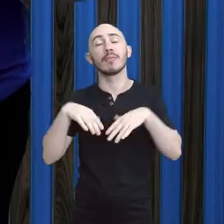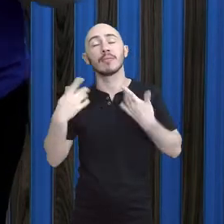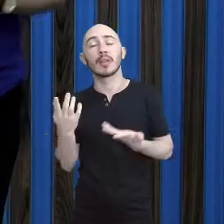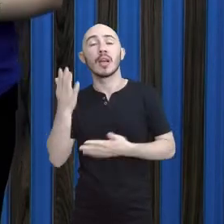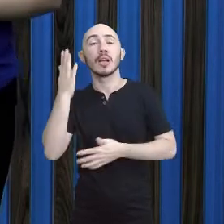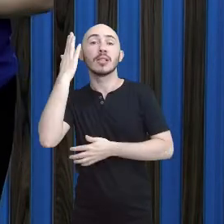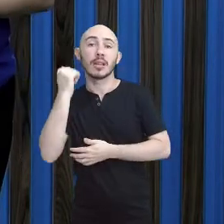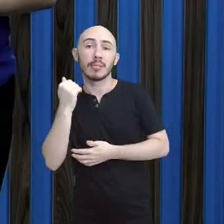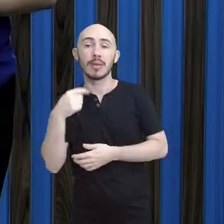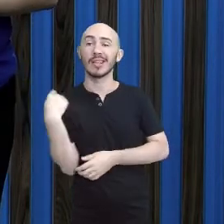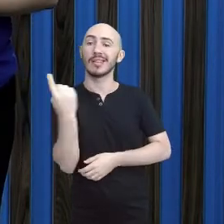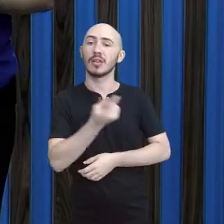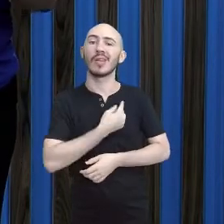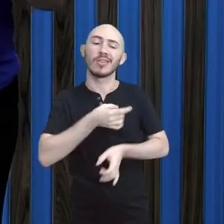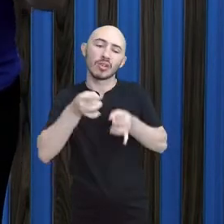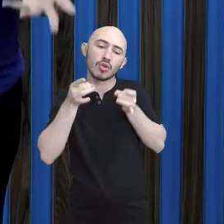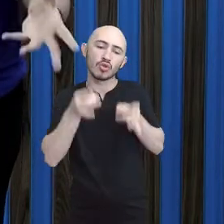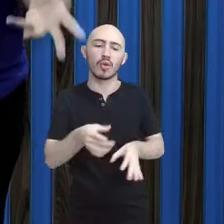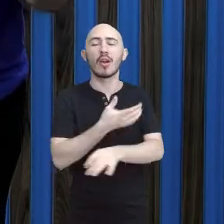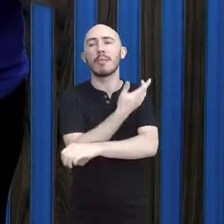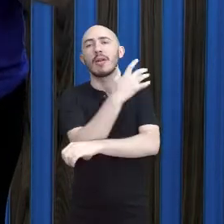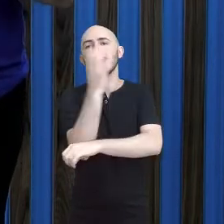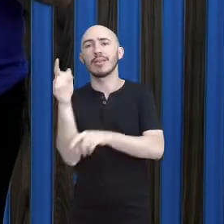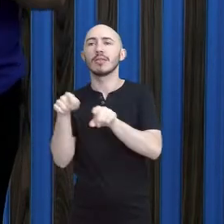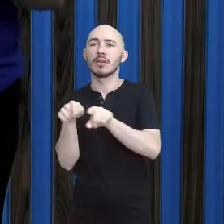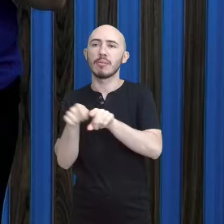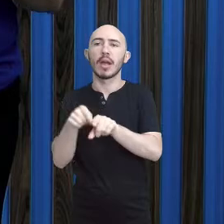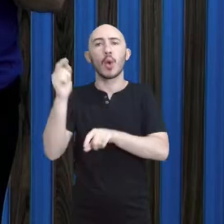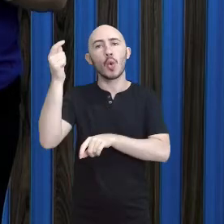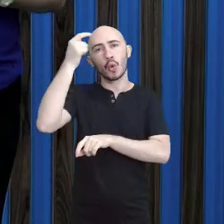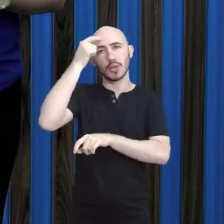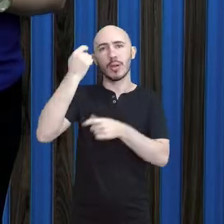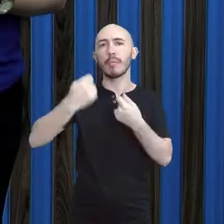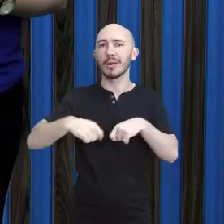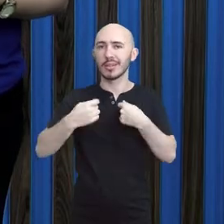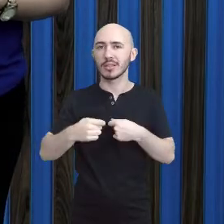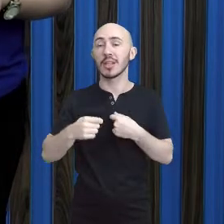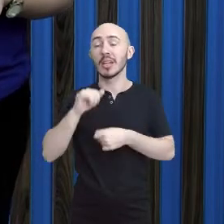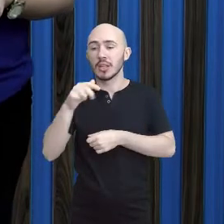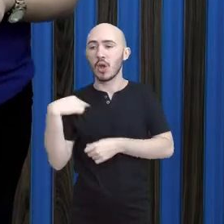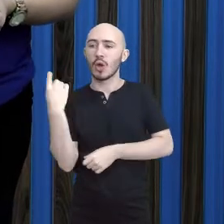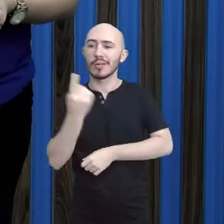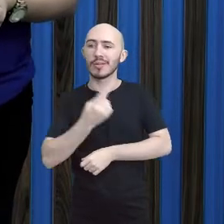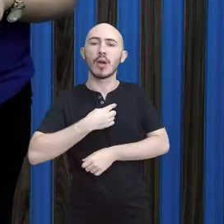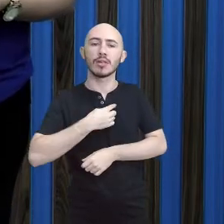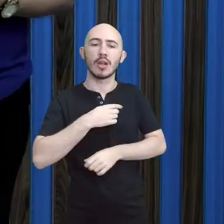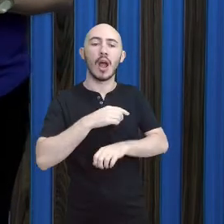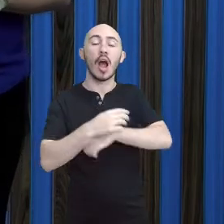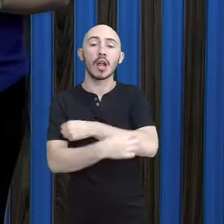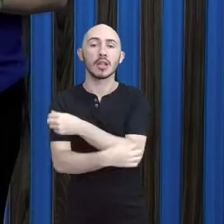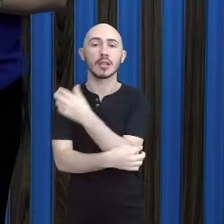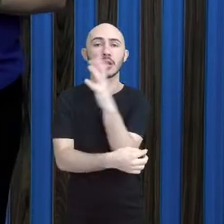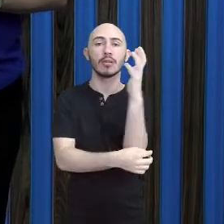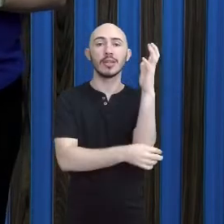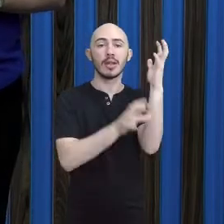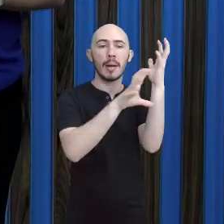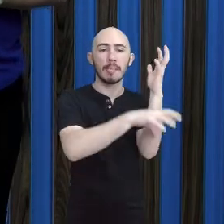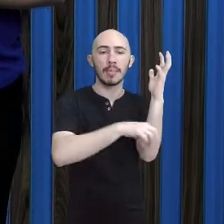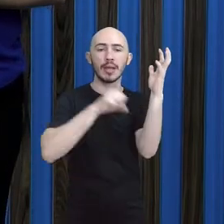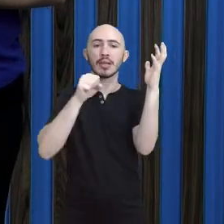natureza que a gente está lançando e o que a gente retira dela, a gente precisa saber utilizar de